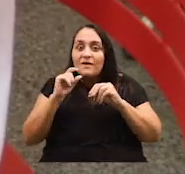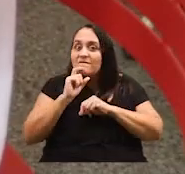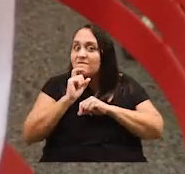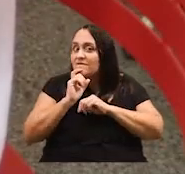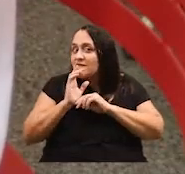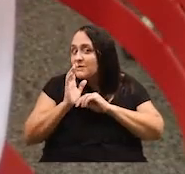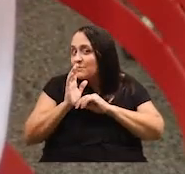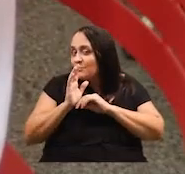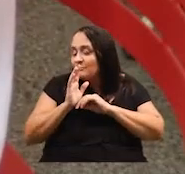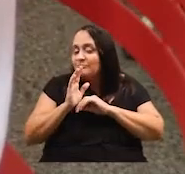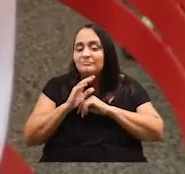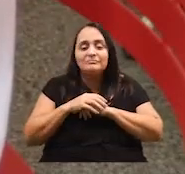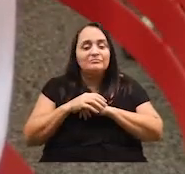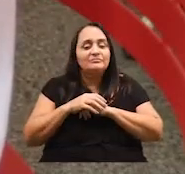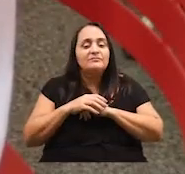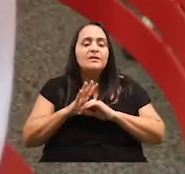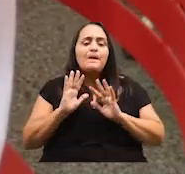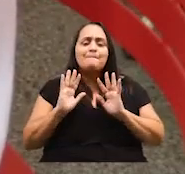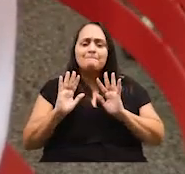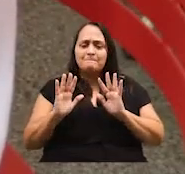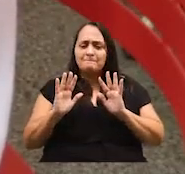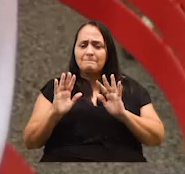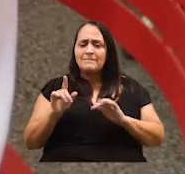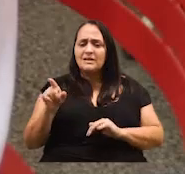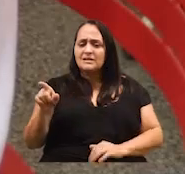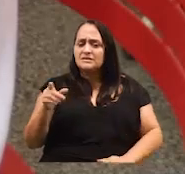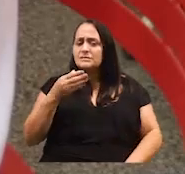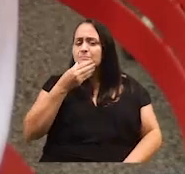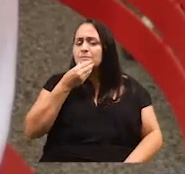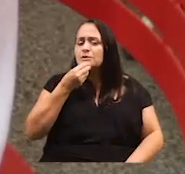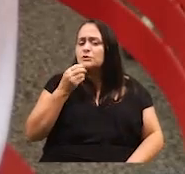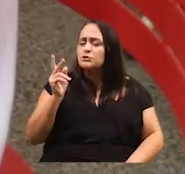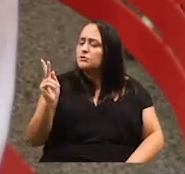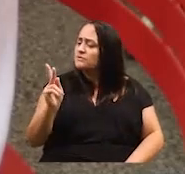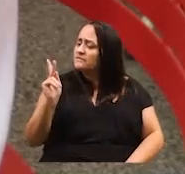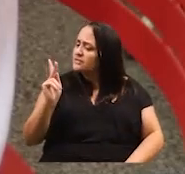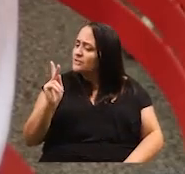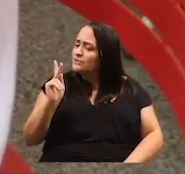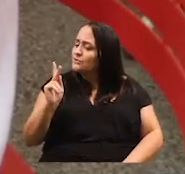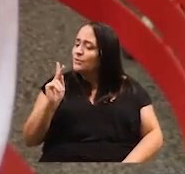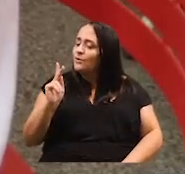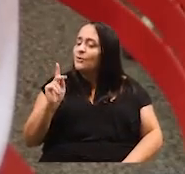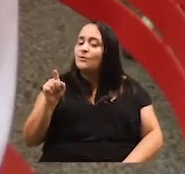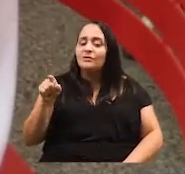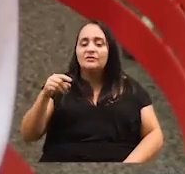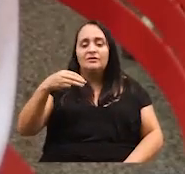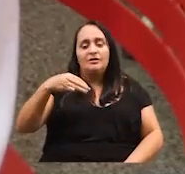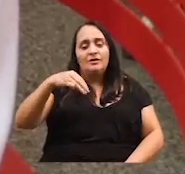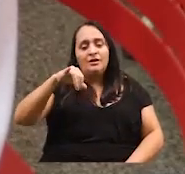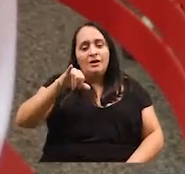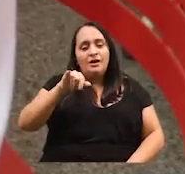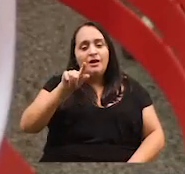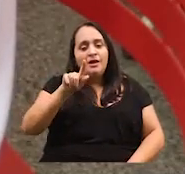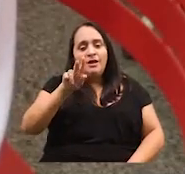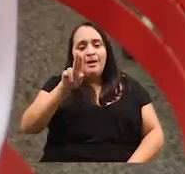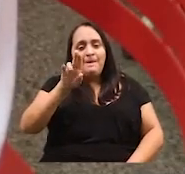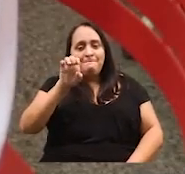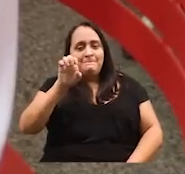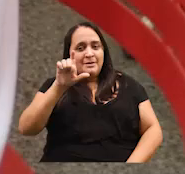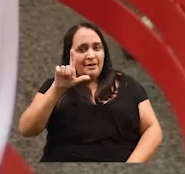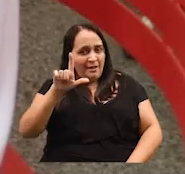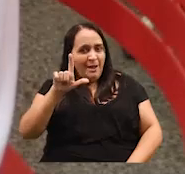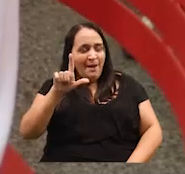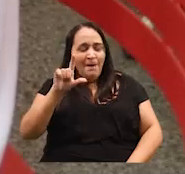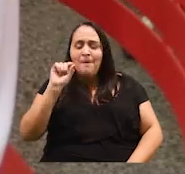texto, né? Vamos começar pela equipe dos meninos? Miguel, leia pra gente o que você